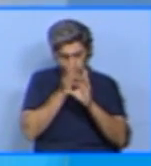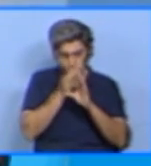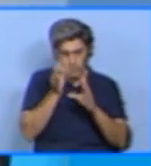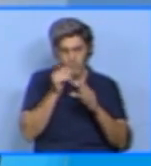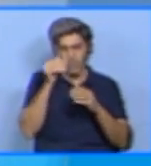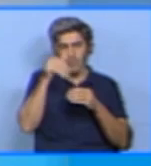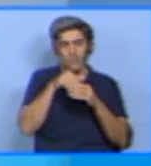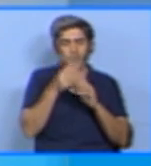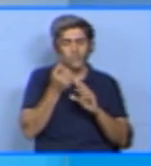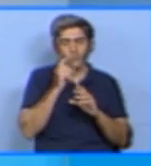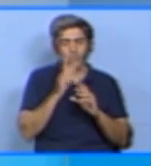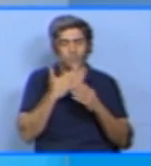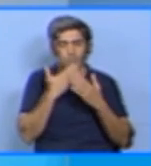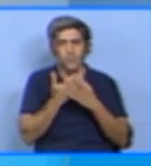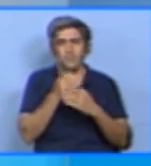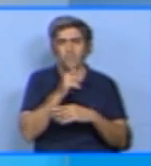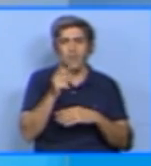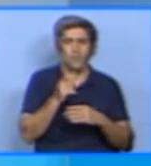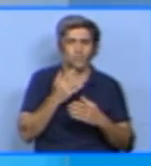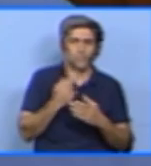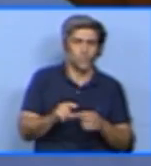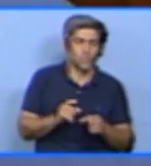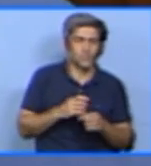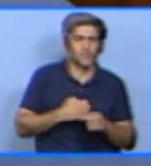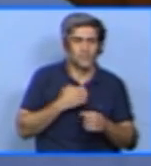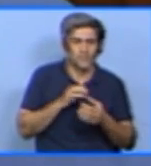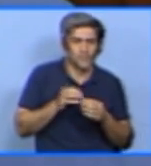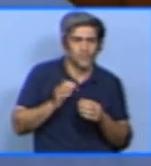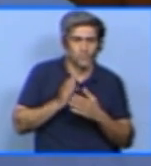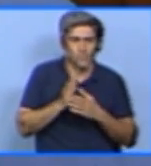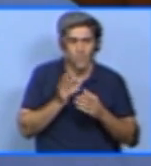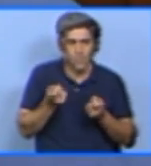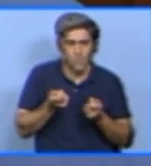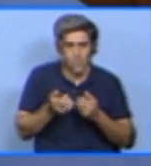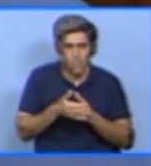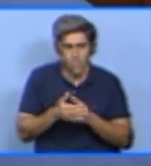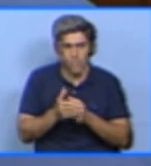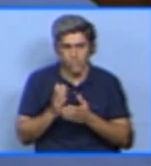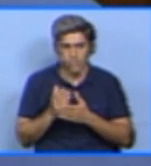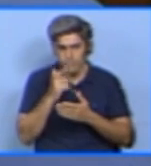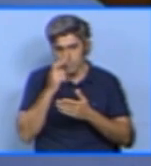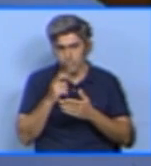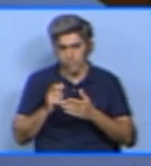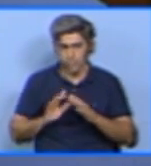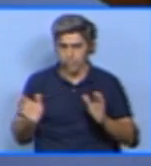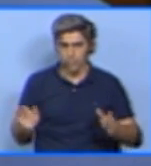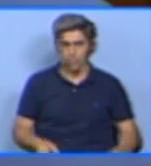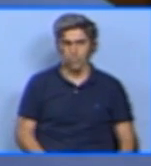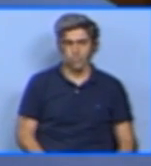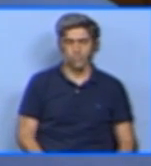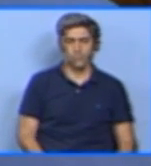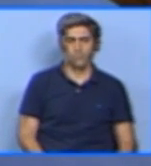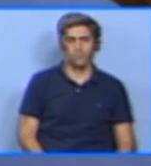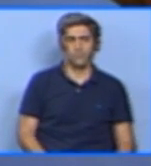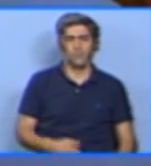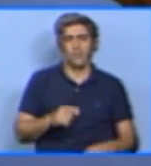nada lá de dentro, comunica-lhes a paz, comunica-lhes o sentido, ordena as pessoas, não é? E por isso houve um tempo